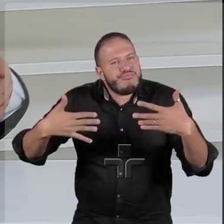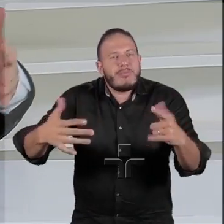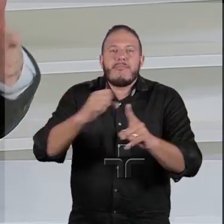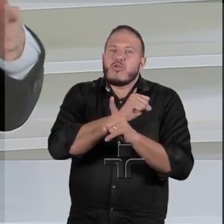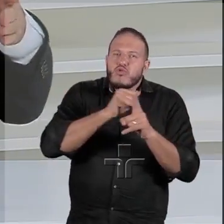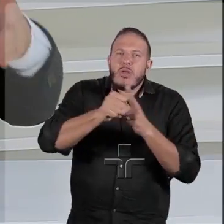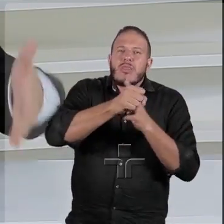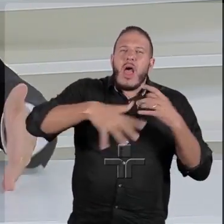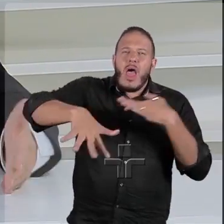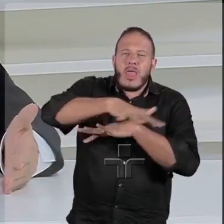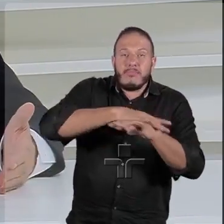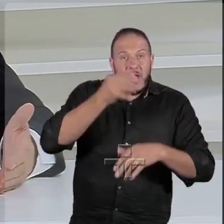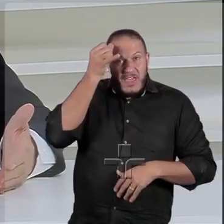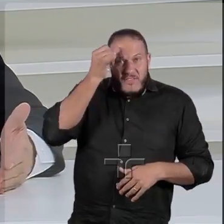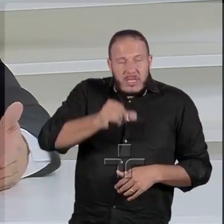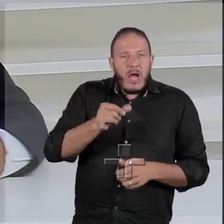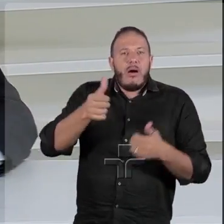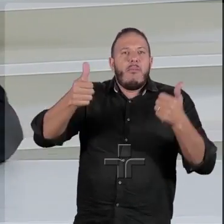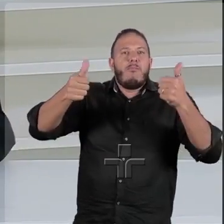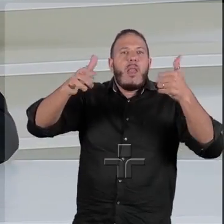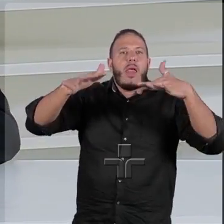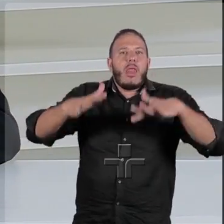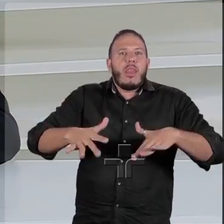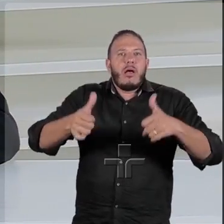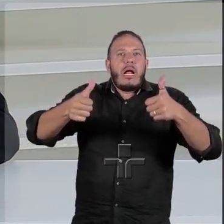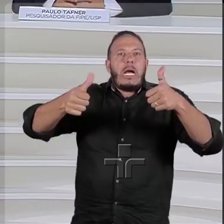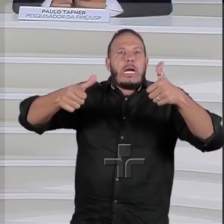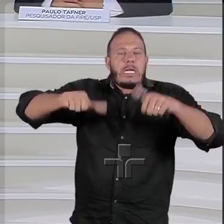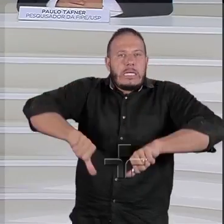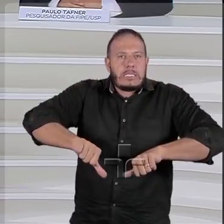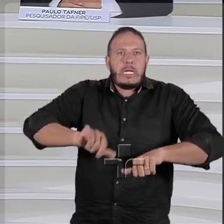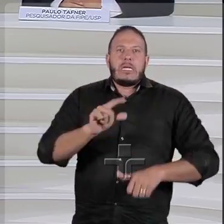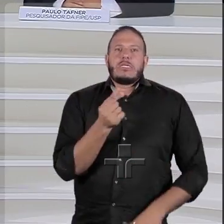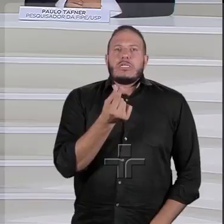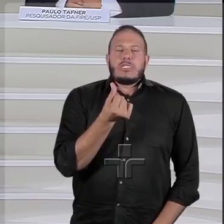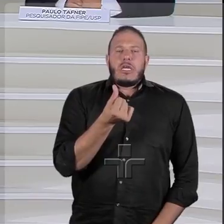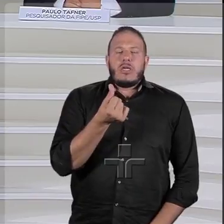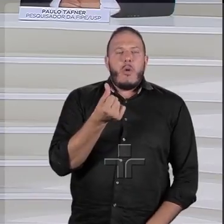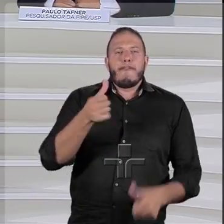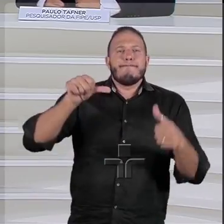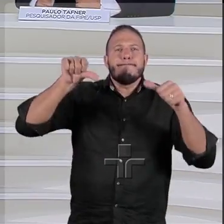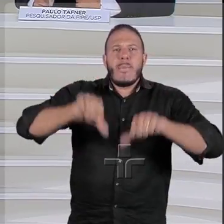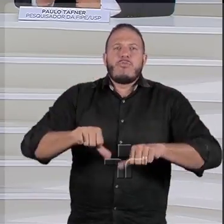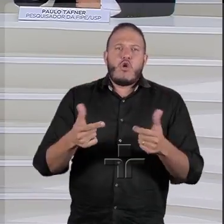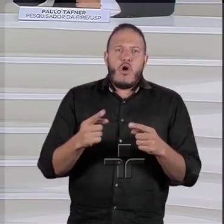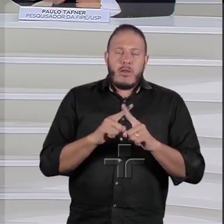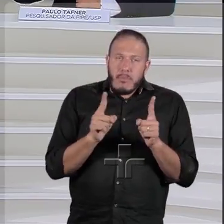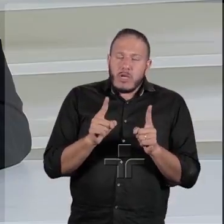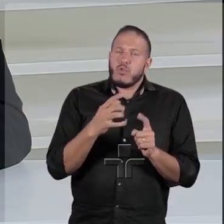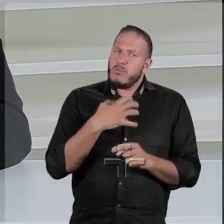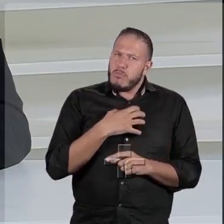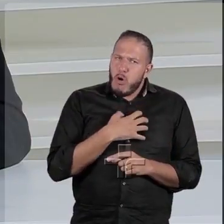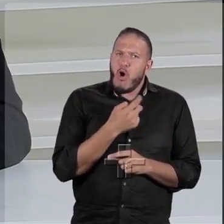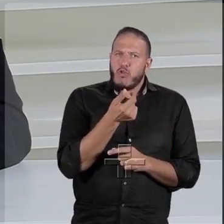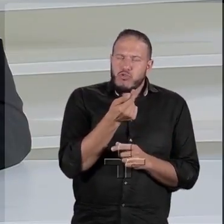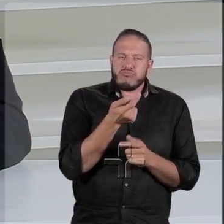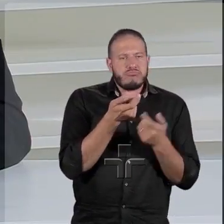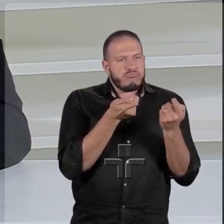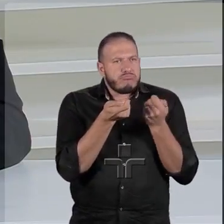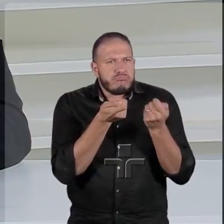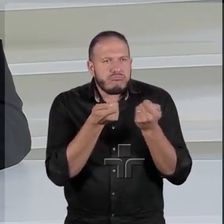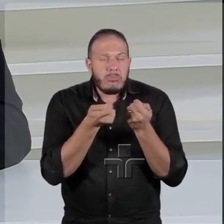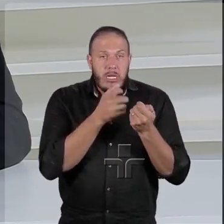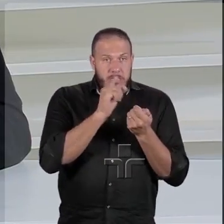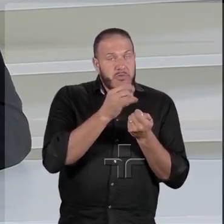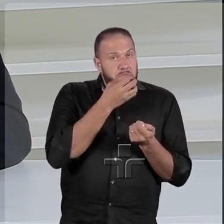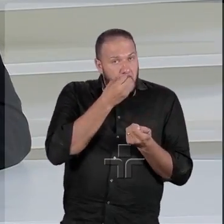para você não entrar numa crise fiscal de dimensão muito profunda. E com um pouco de folga, porque aí, se for feita uma